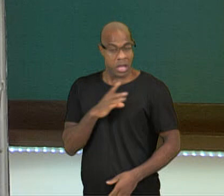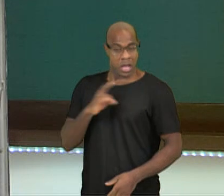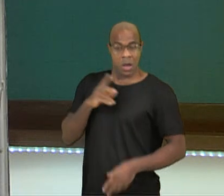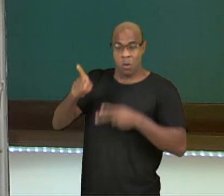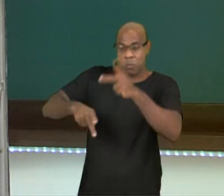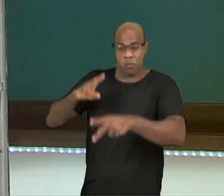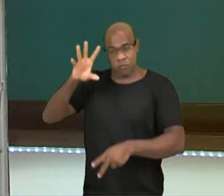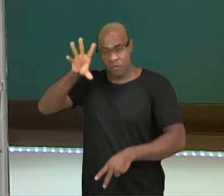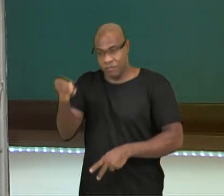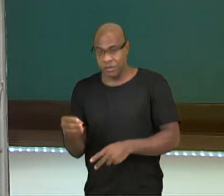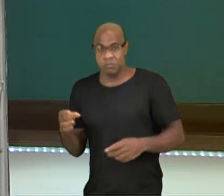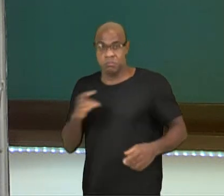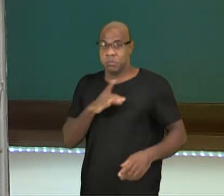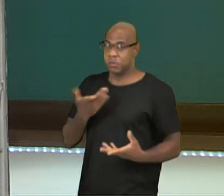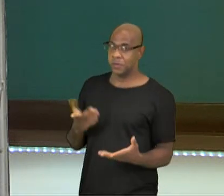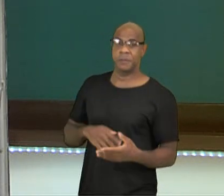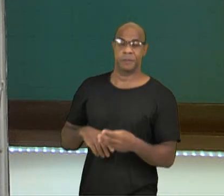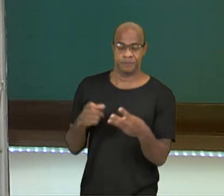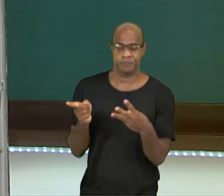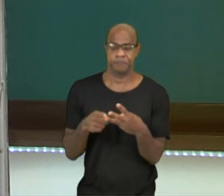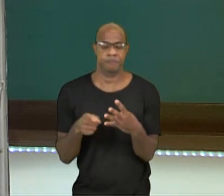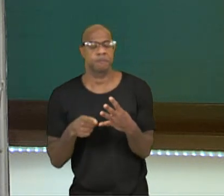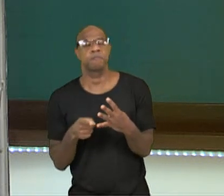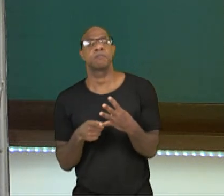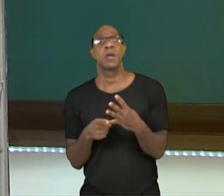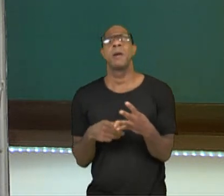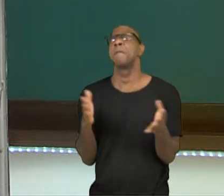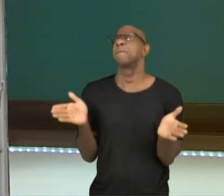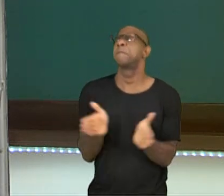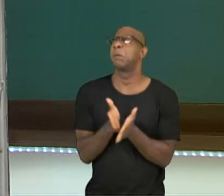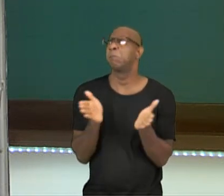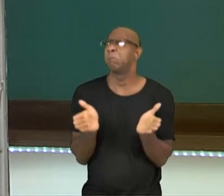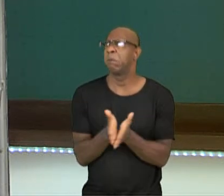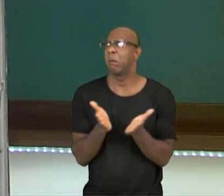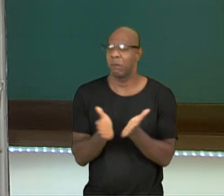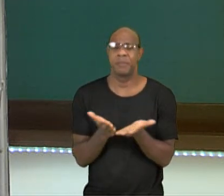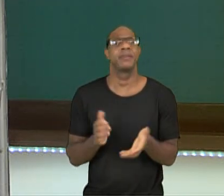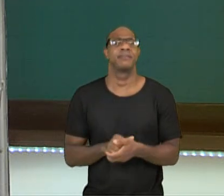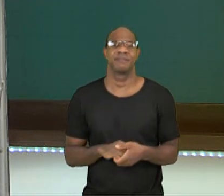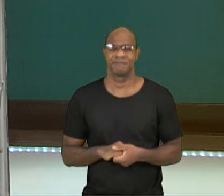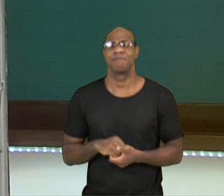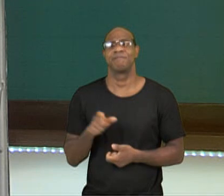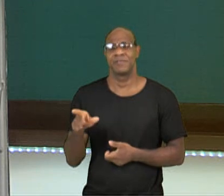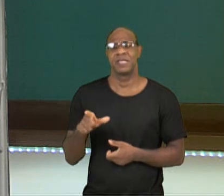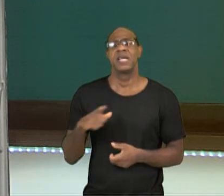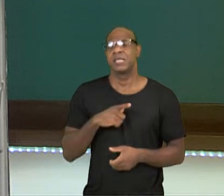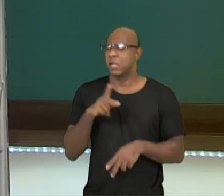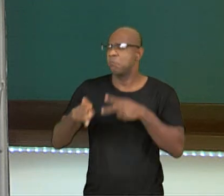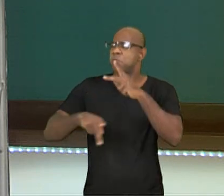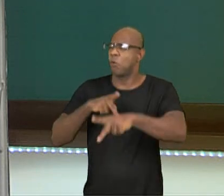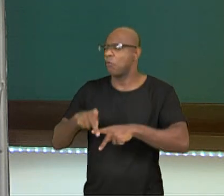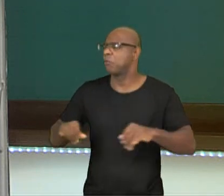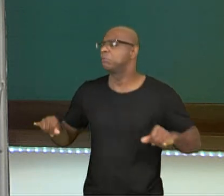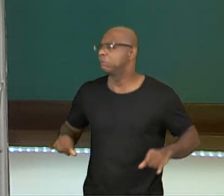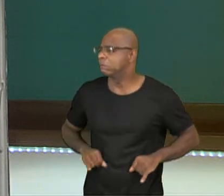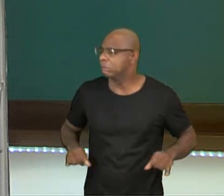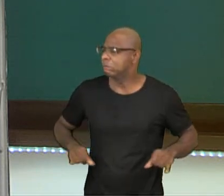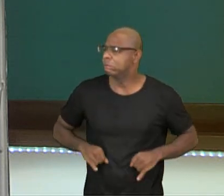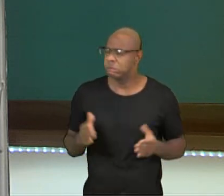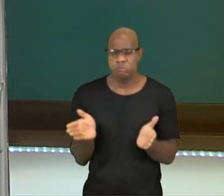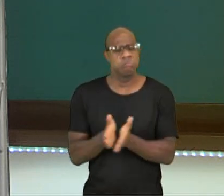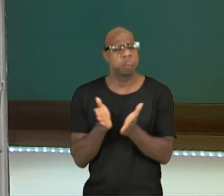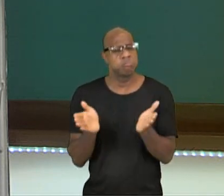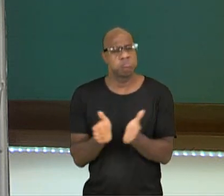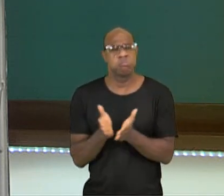sunitas, tá? Extrema pobreza, ou seja, o povo preocupado, poxa, nós estamos passando uma necessidade, dificuldade, por que isso